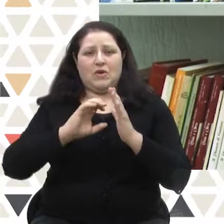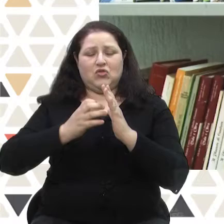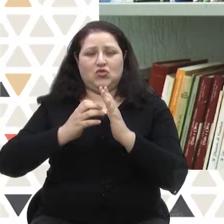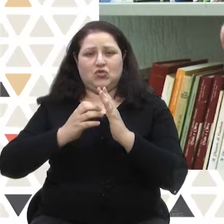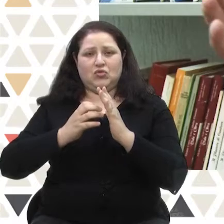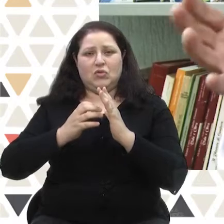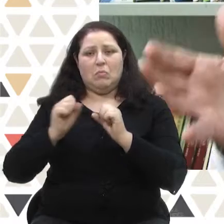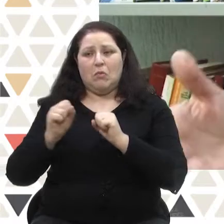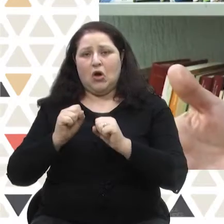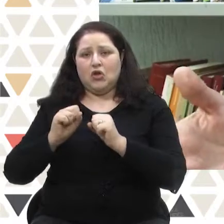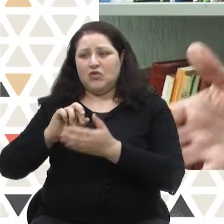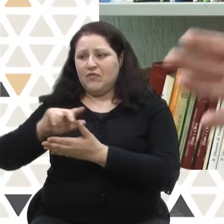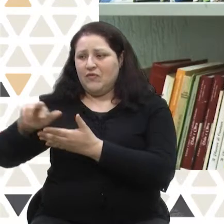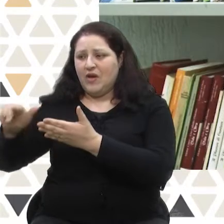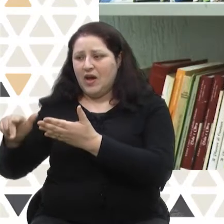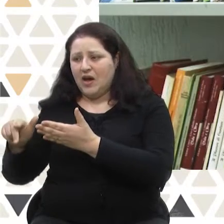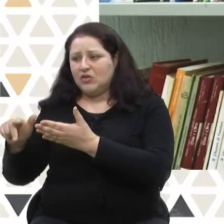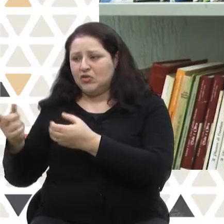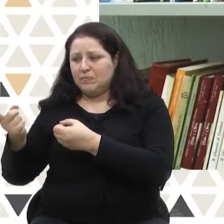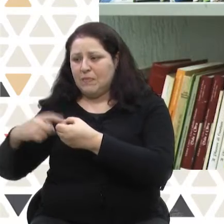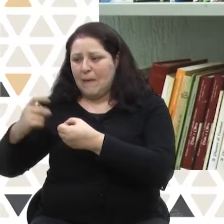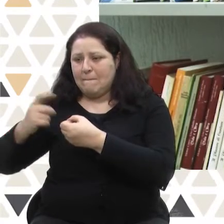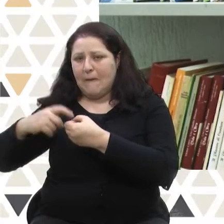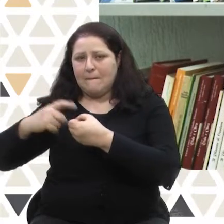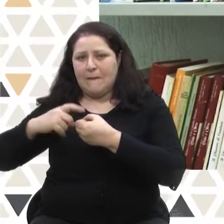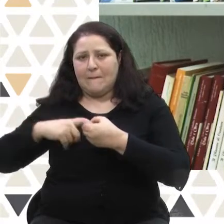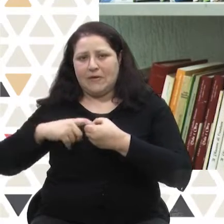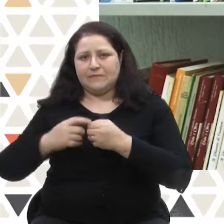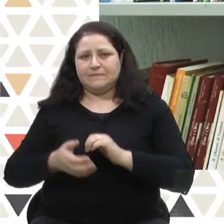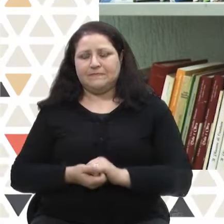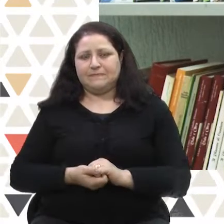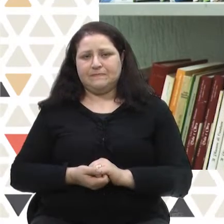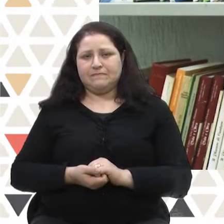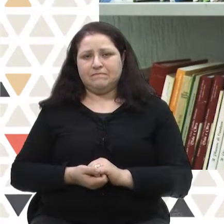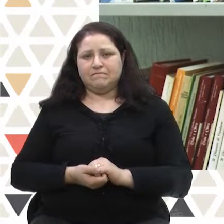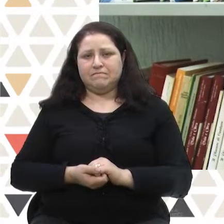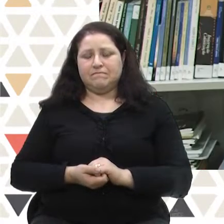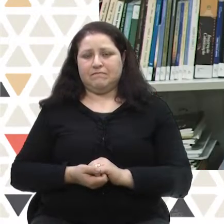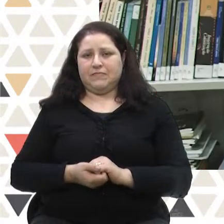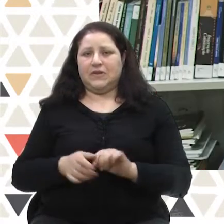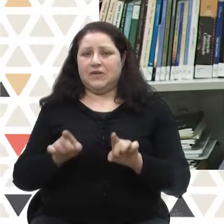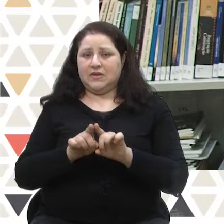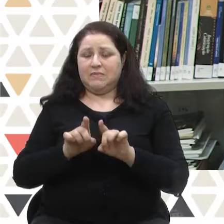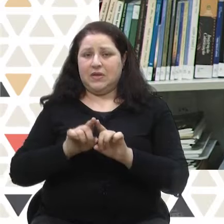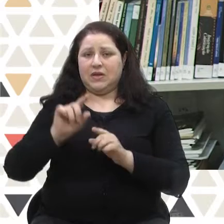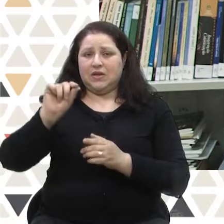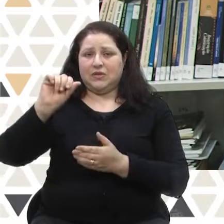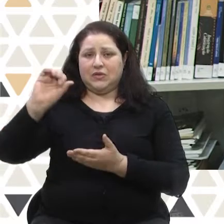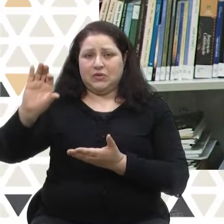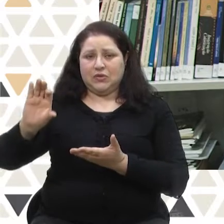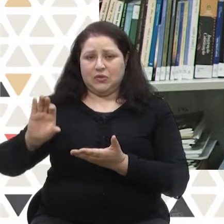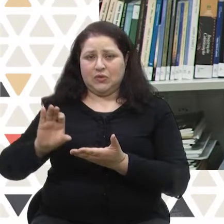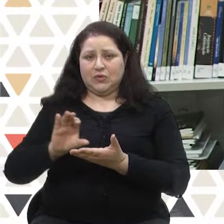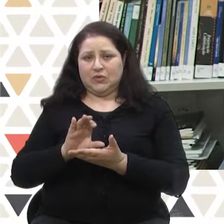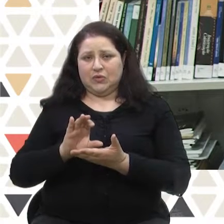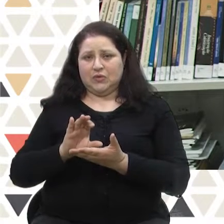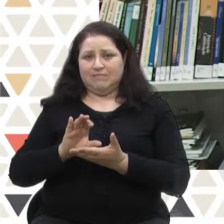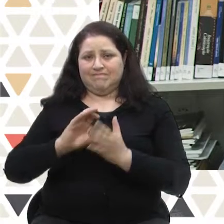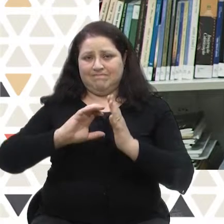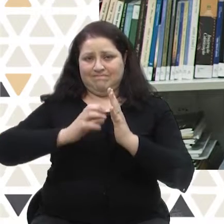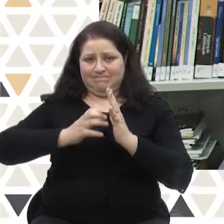fosse, independente do número de partidos que estão compondo aquela federação. A distribuição dos recursos do